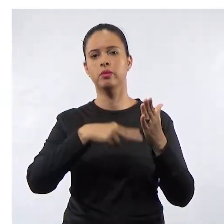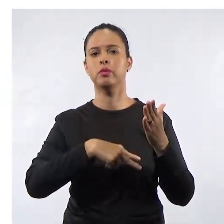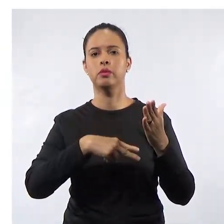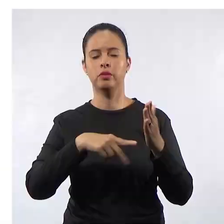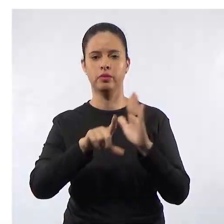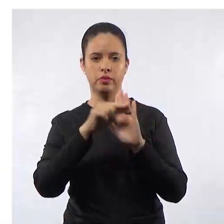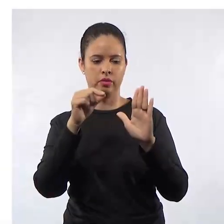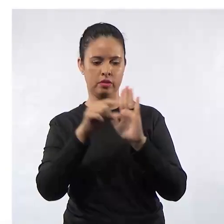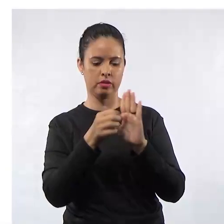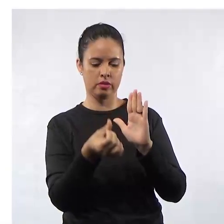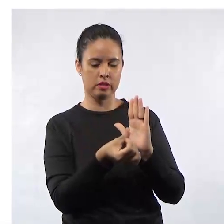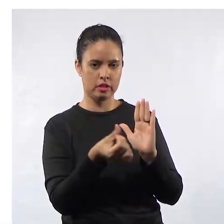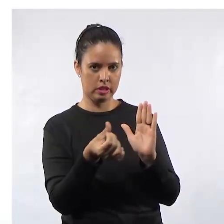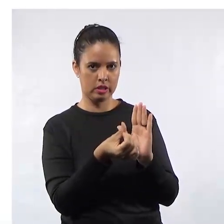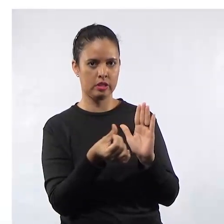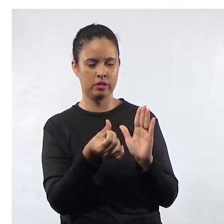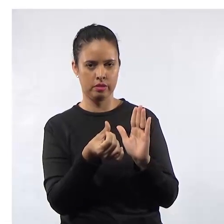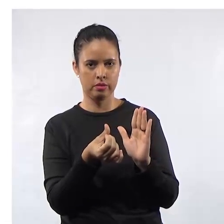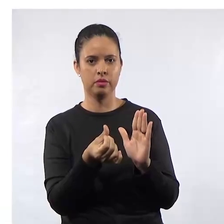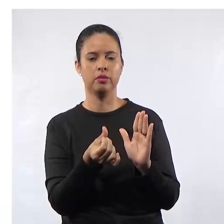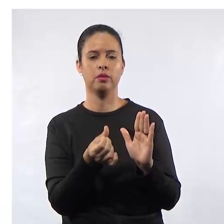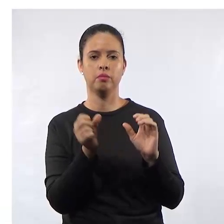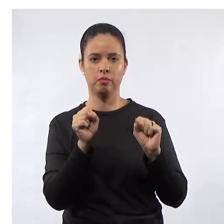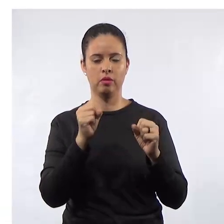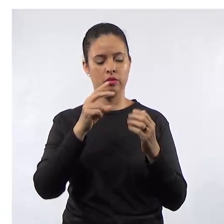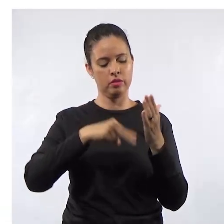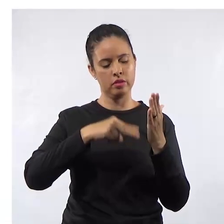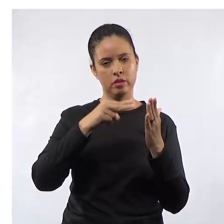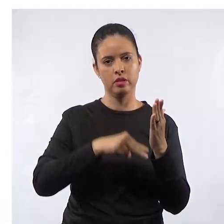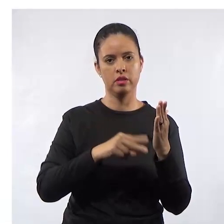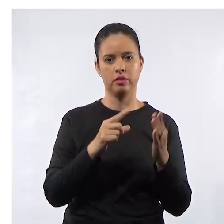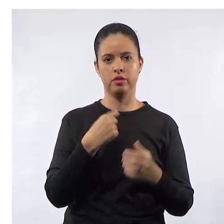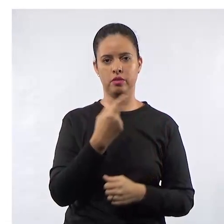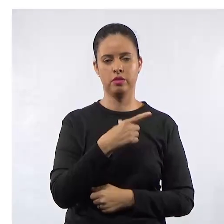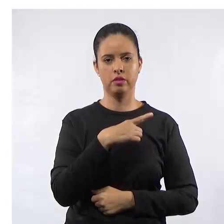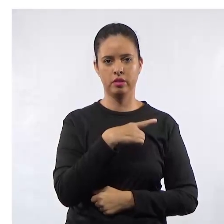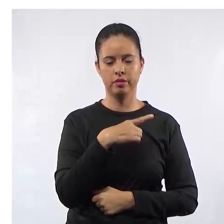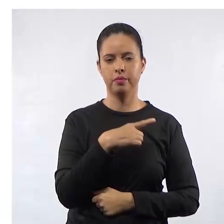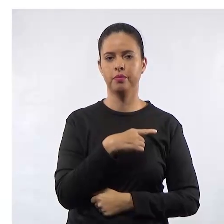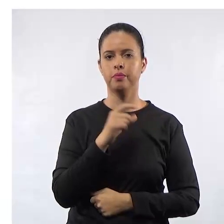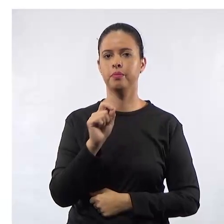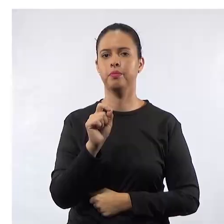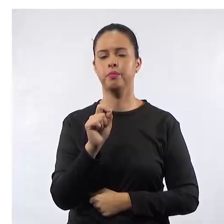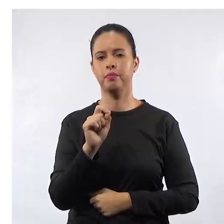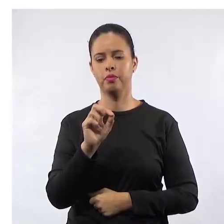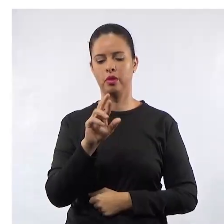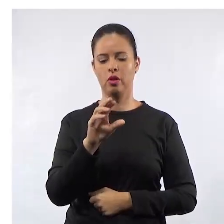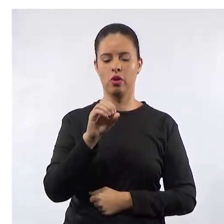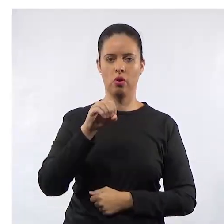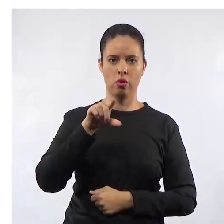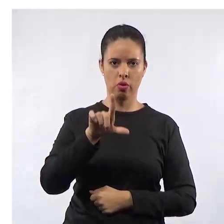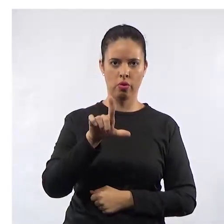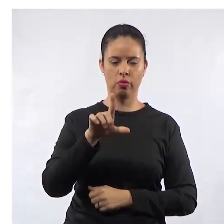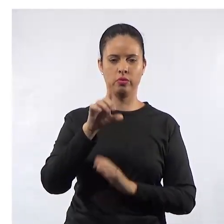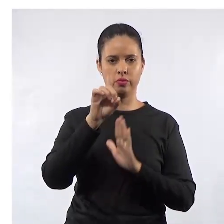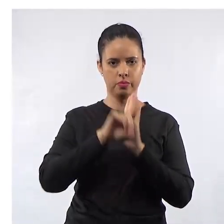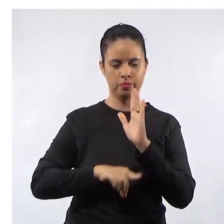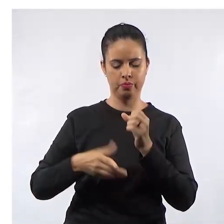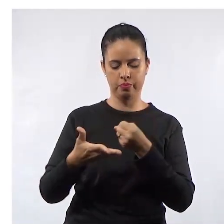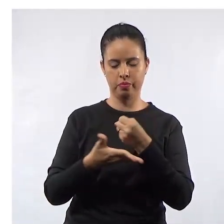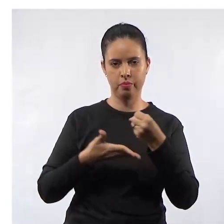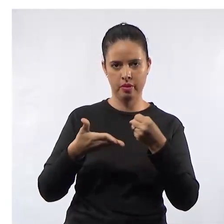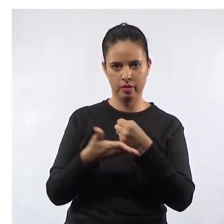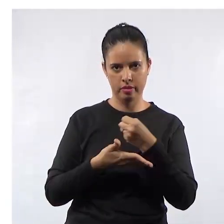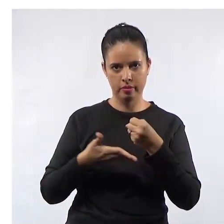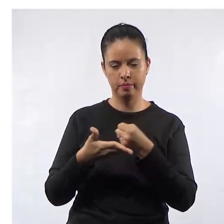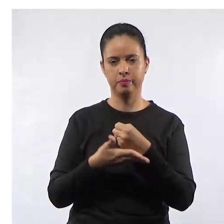que façam a leitura do artigo 6º aí com muito carinho, que é onde nós temos o rol aí